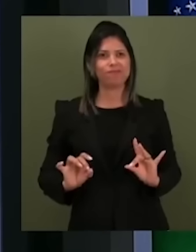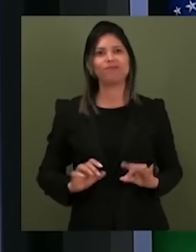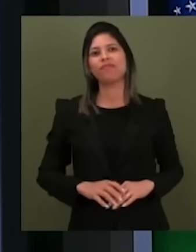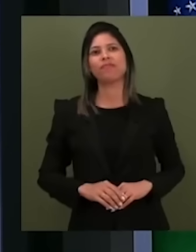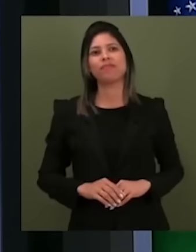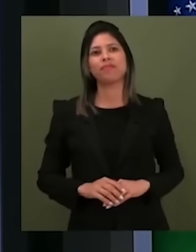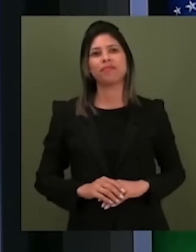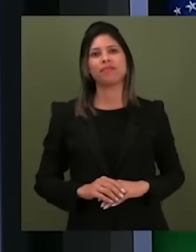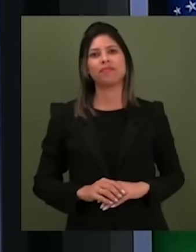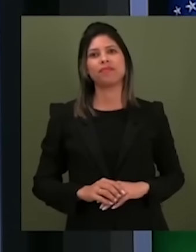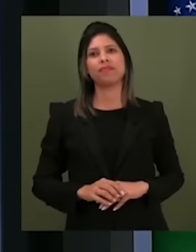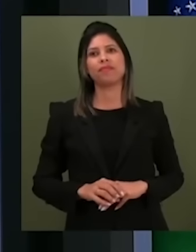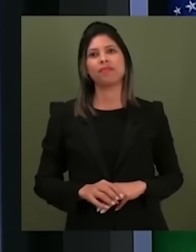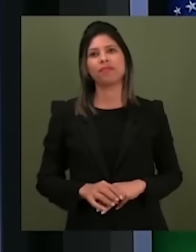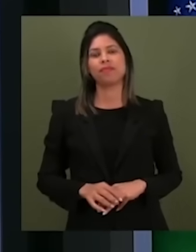Hoje,